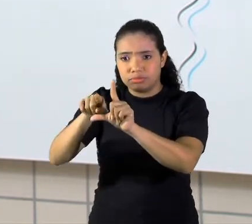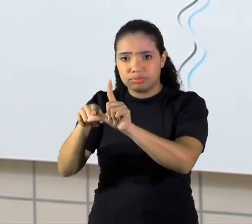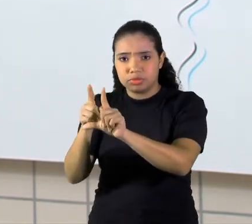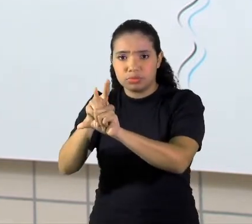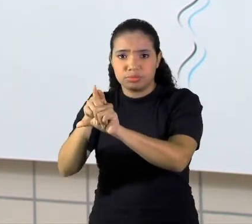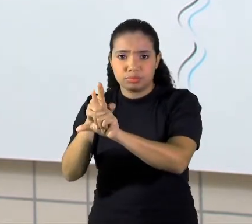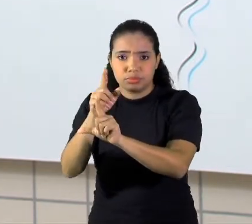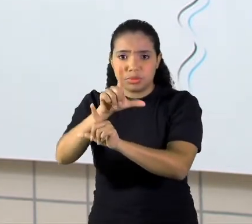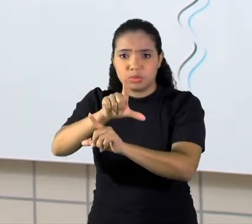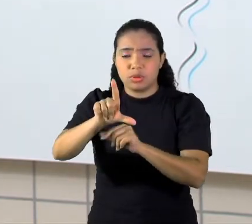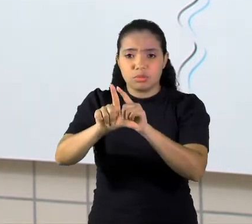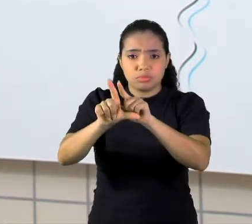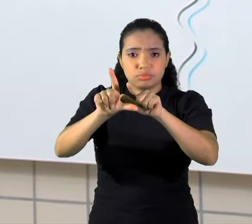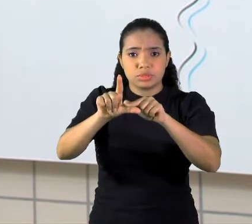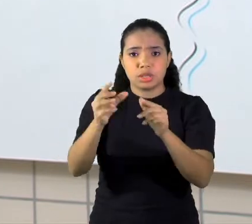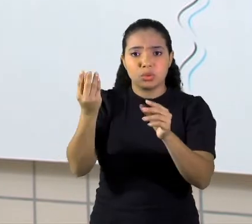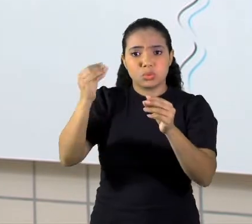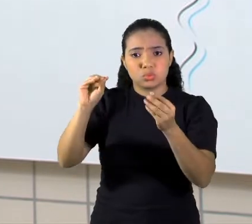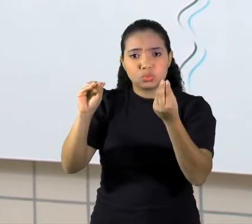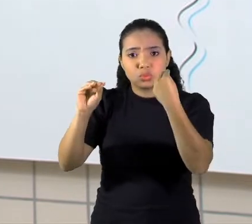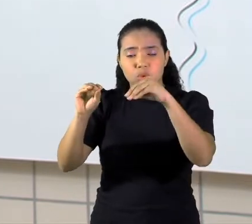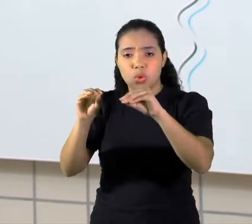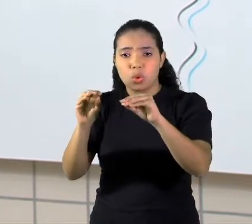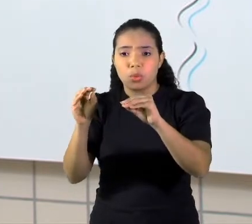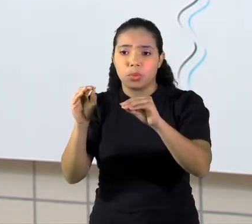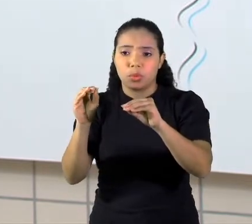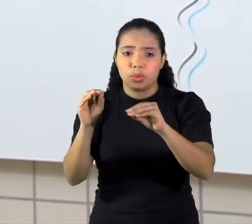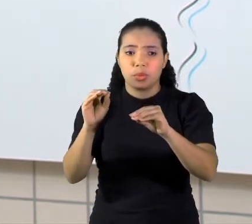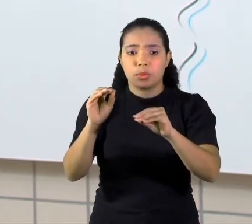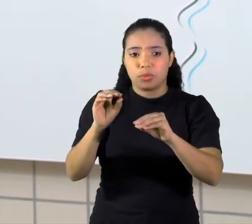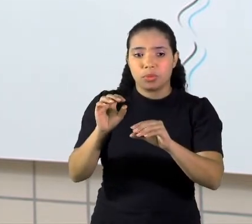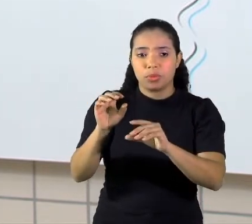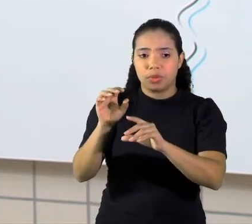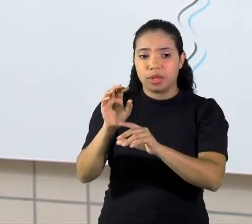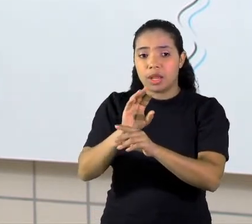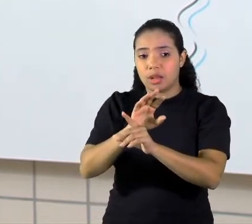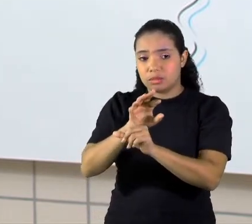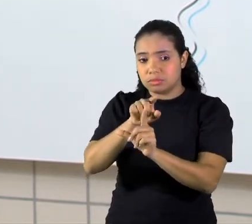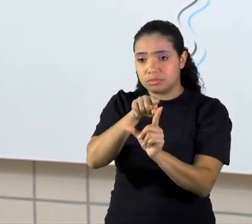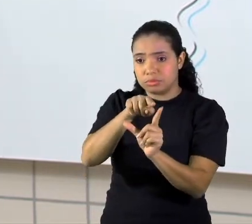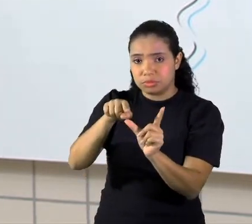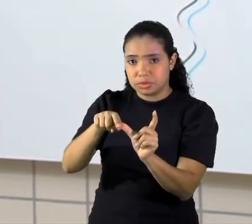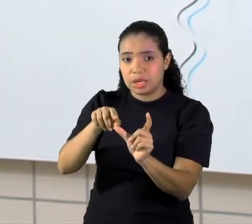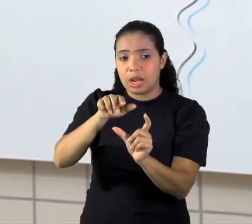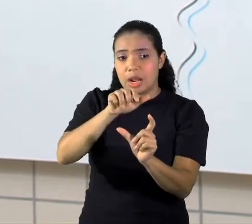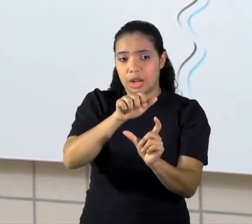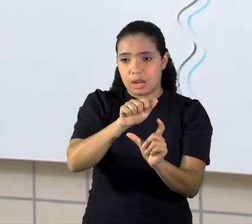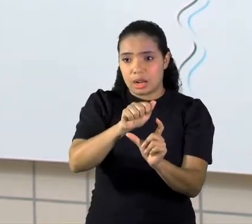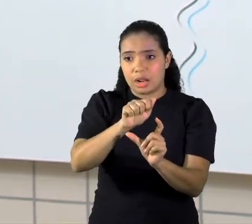dei um nome para essa medida, AD.